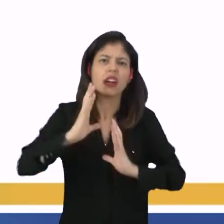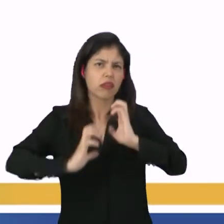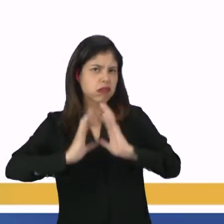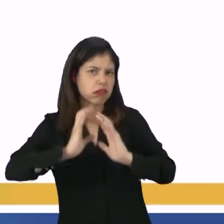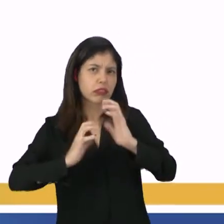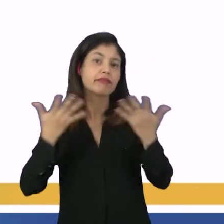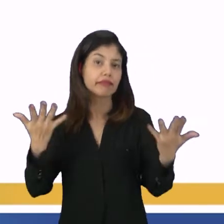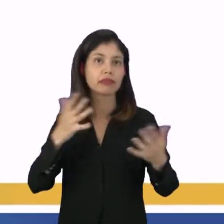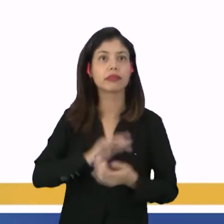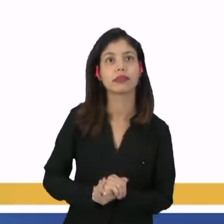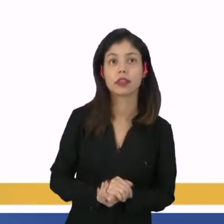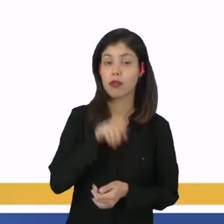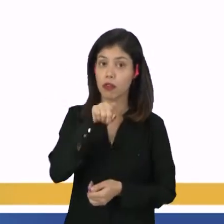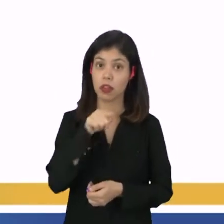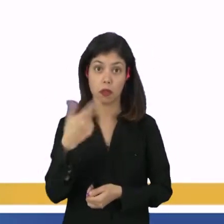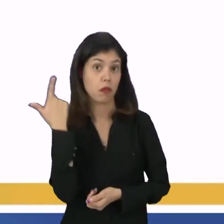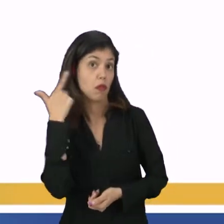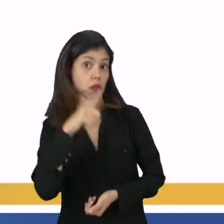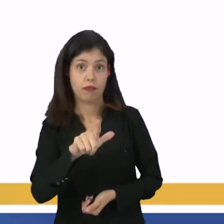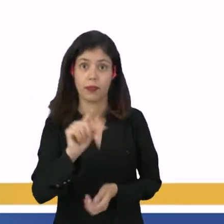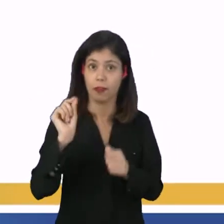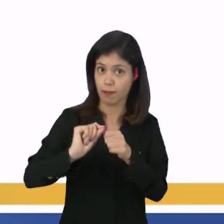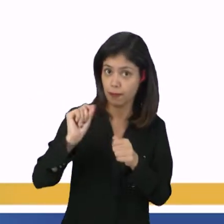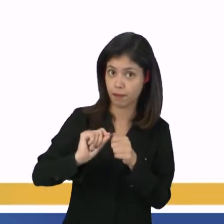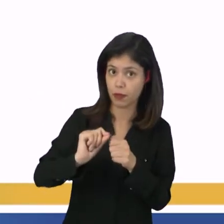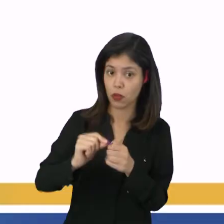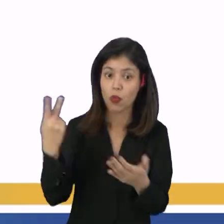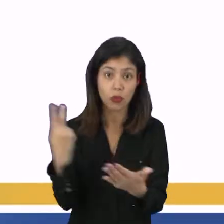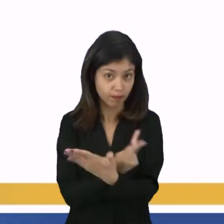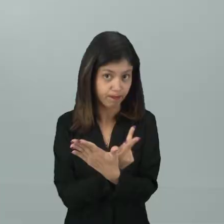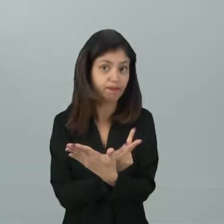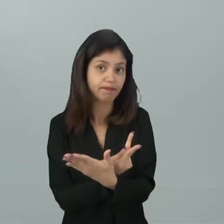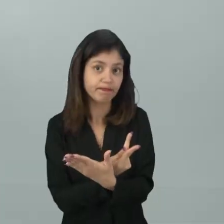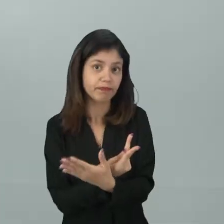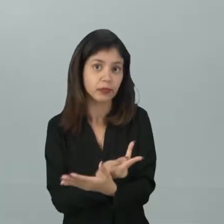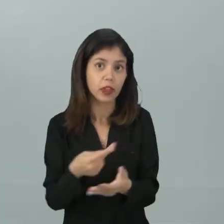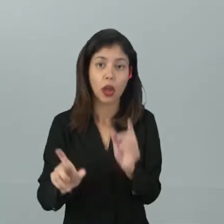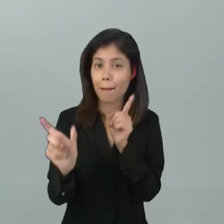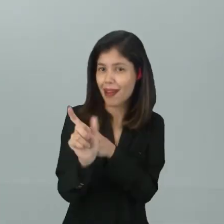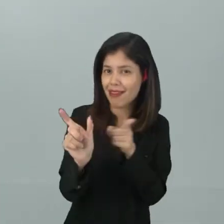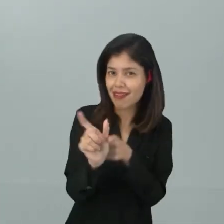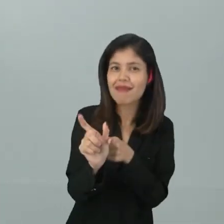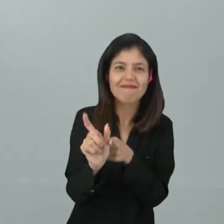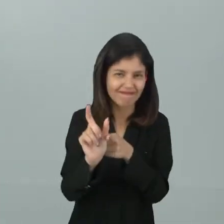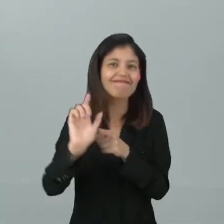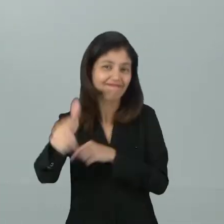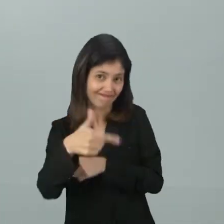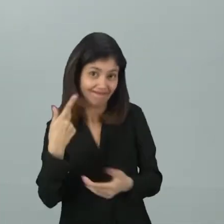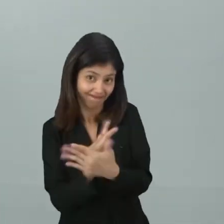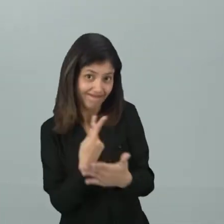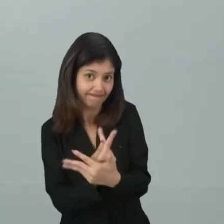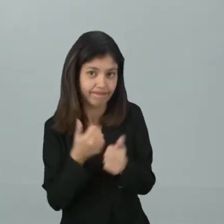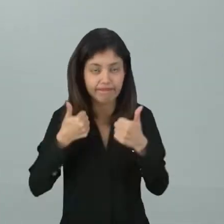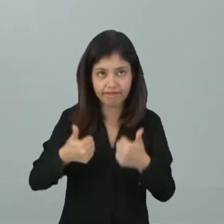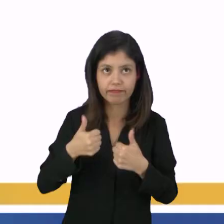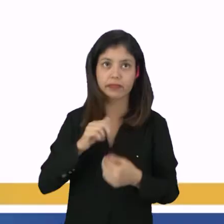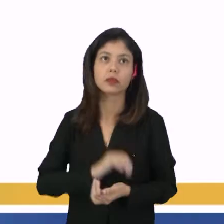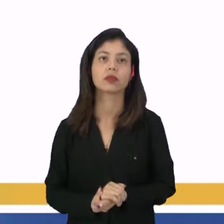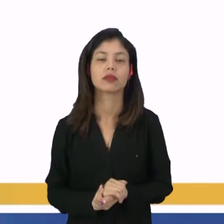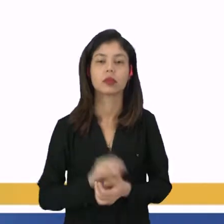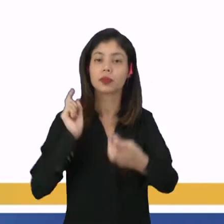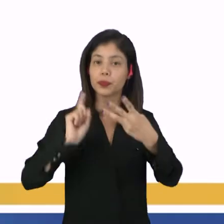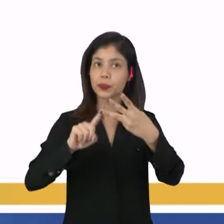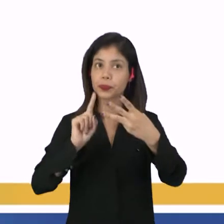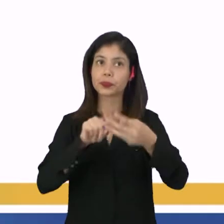e incorretas, para você não conseguir ou você não cometer o erro de colocar palavras erradas ou situações erradas, tá? Terceiro